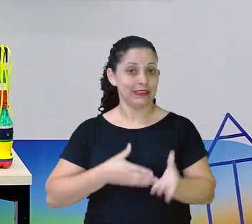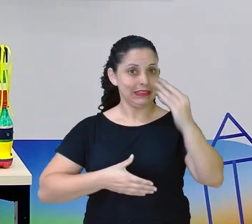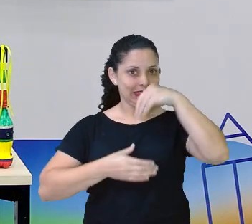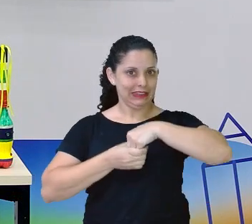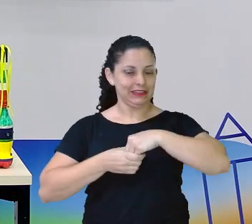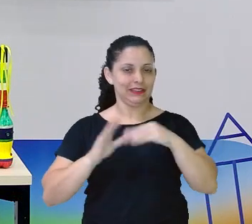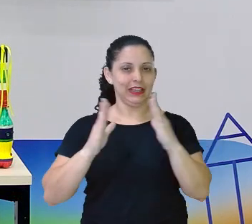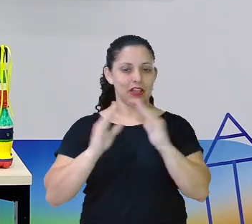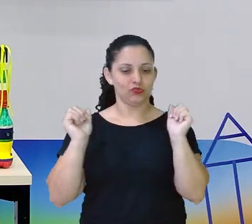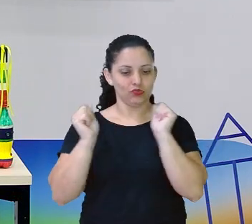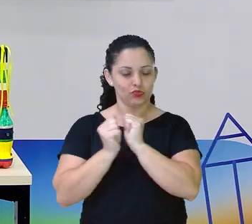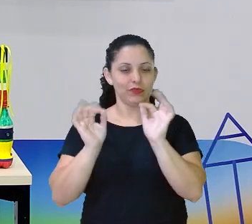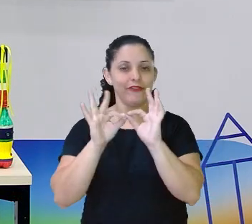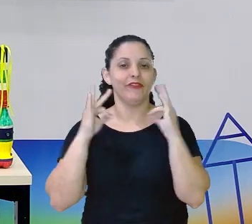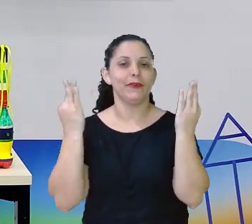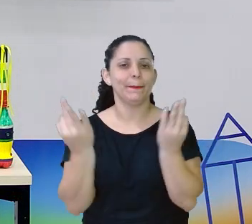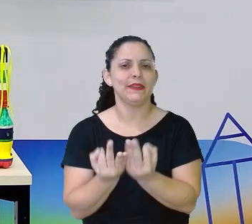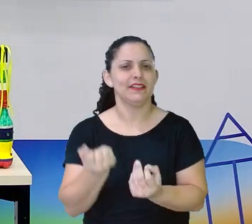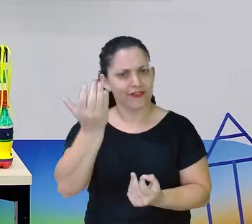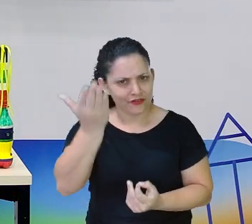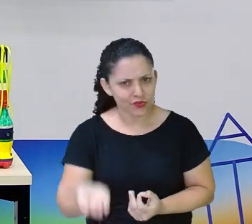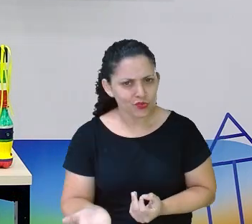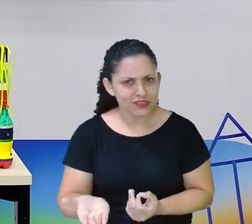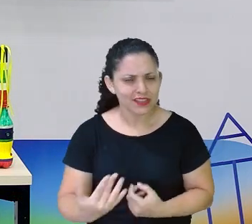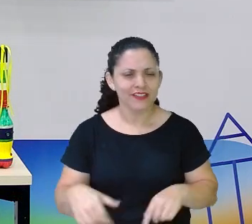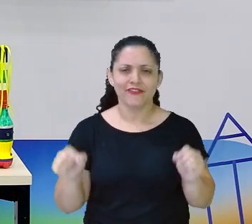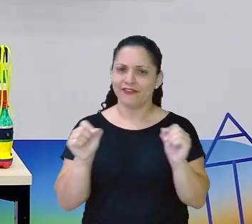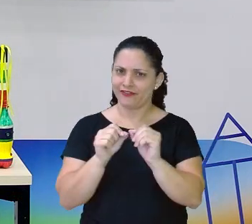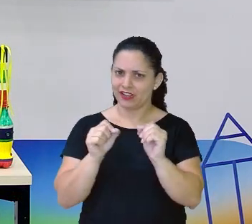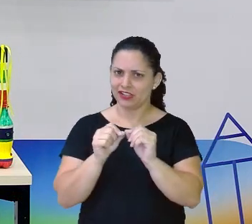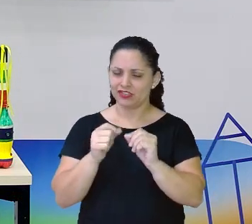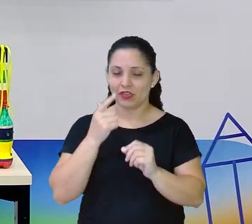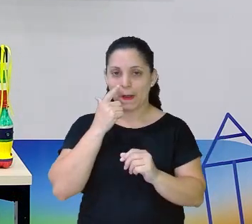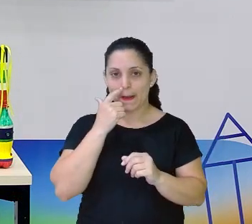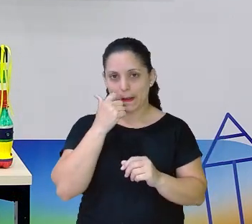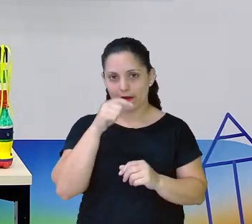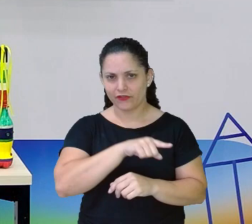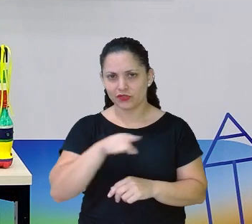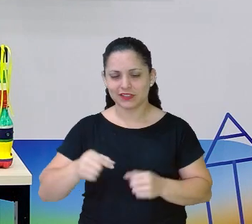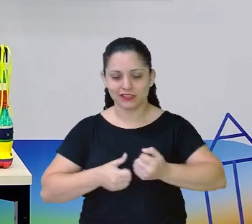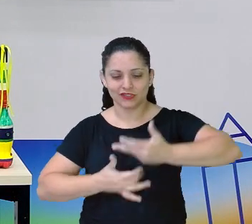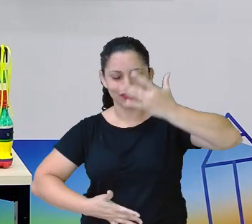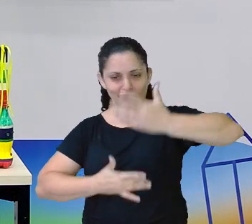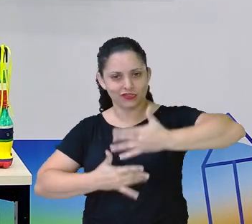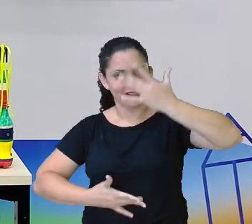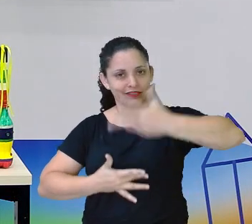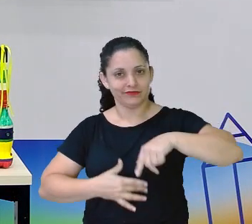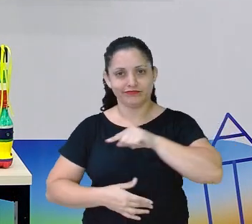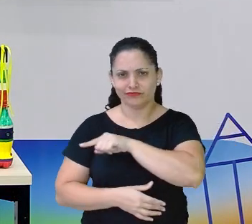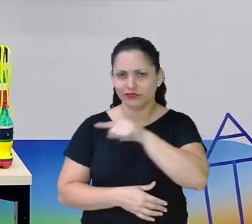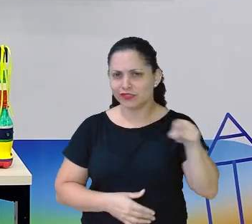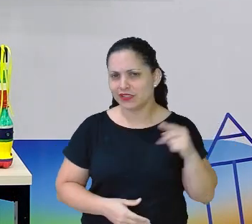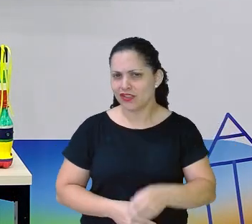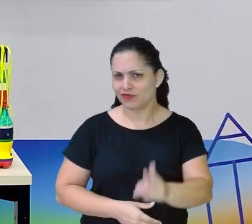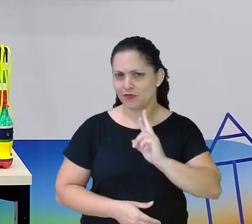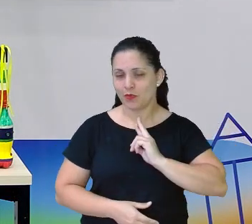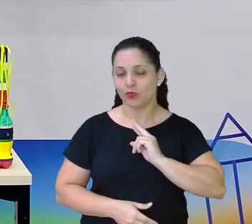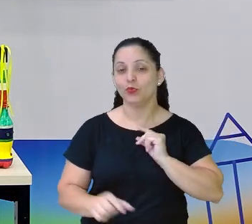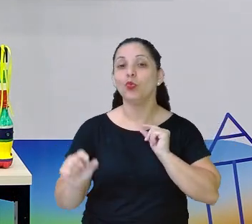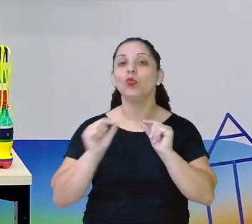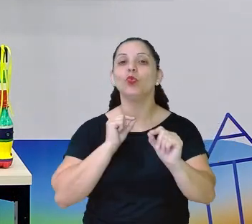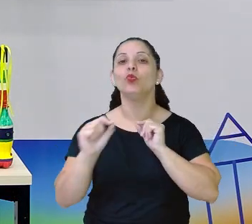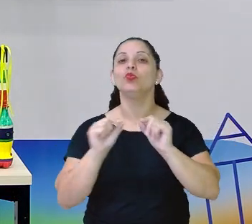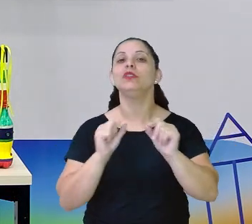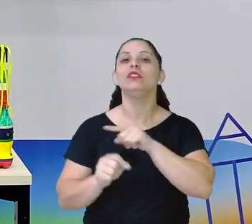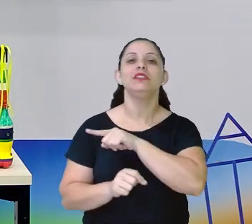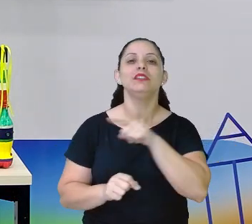minha família, com as minhas pessoas, você faz? Coloca aí no chat pra gente, você costuma fazer